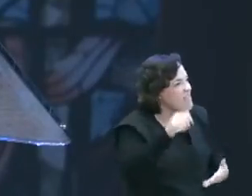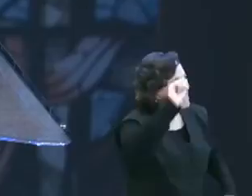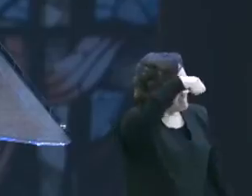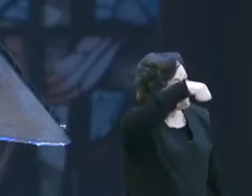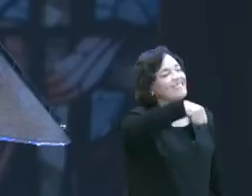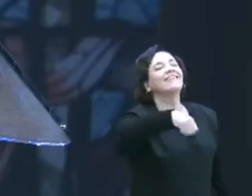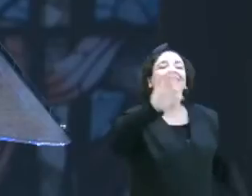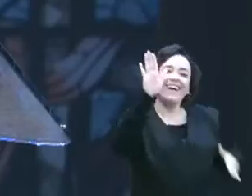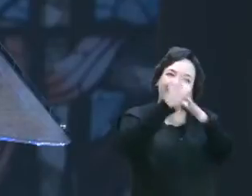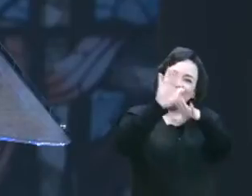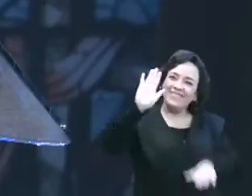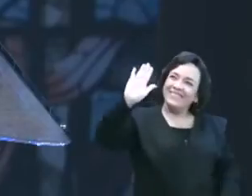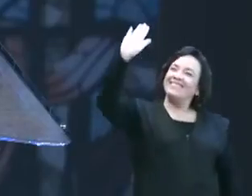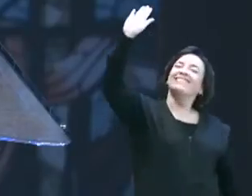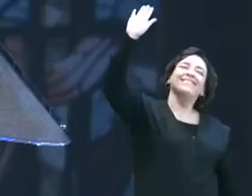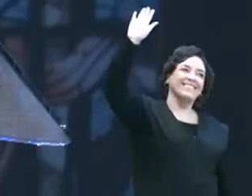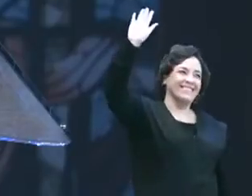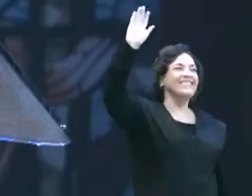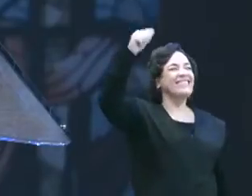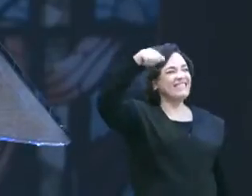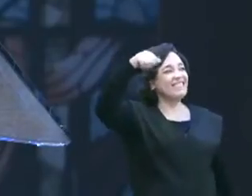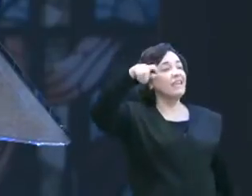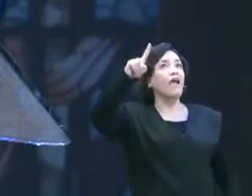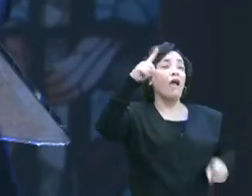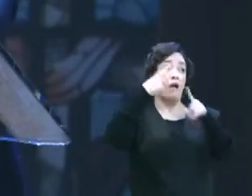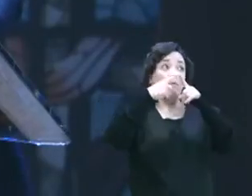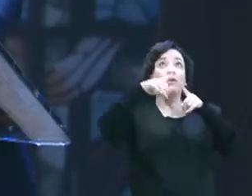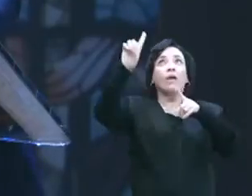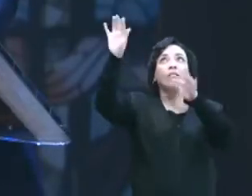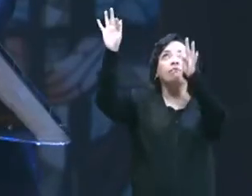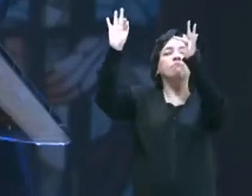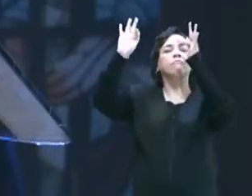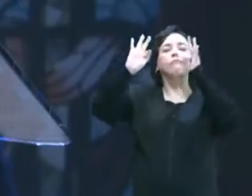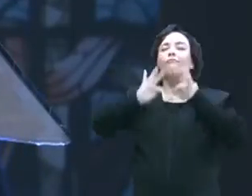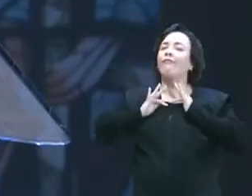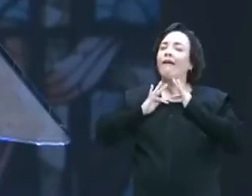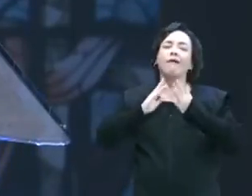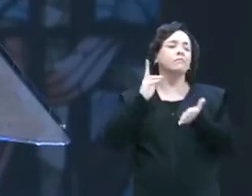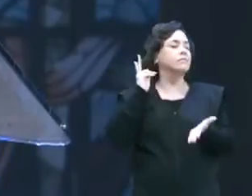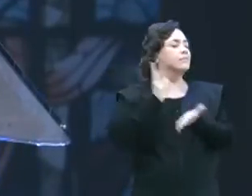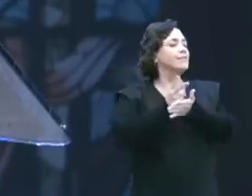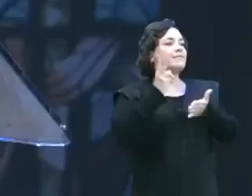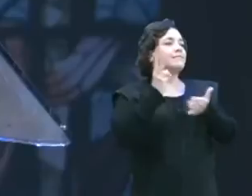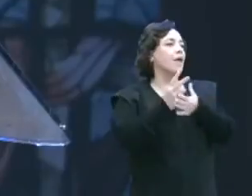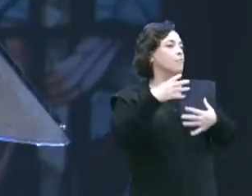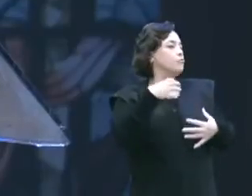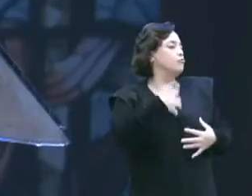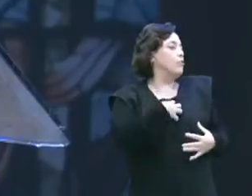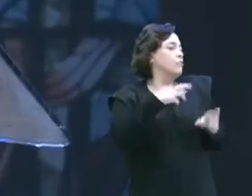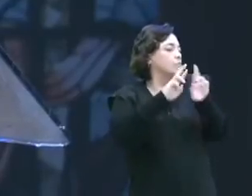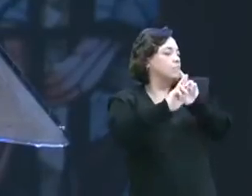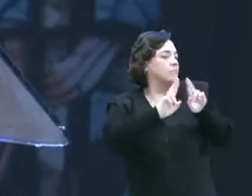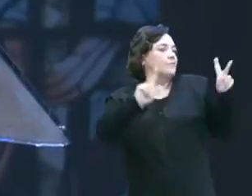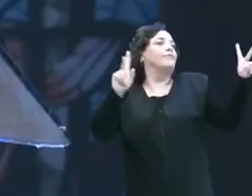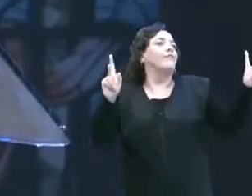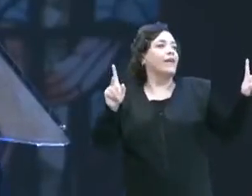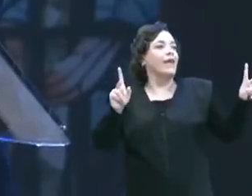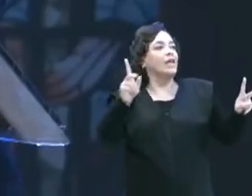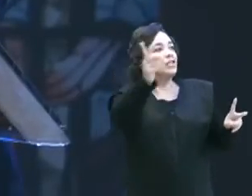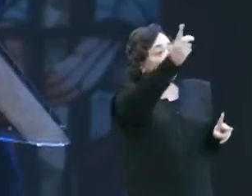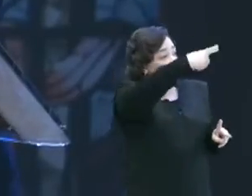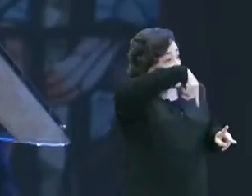mãos. A fidelidade do Senhor nos alcança de diferentes formas, por isso